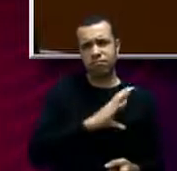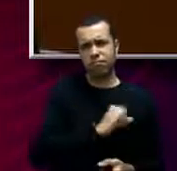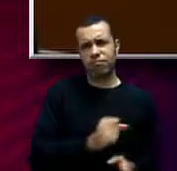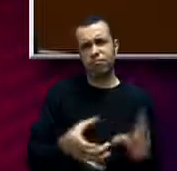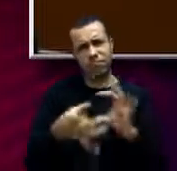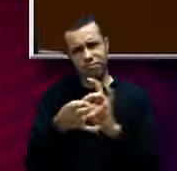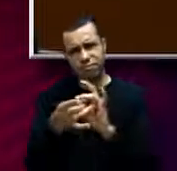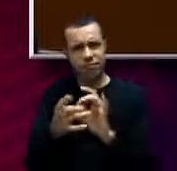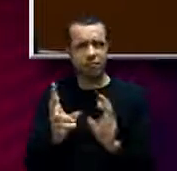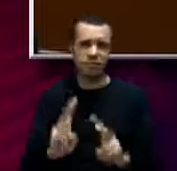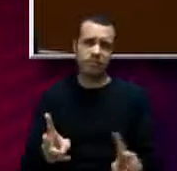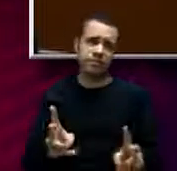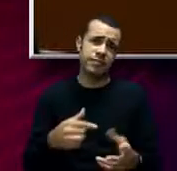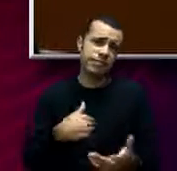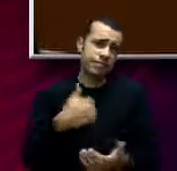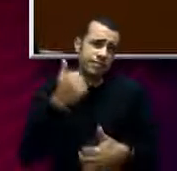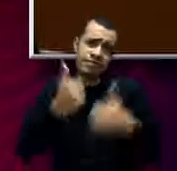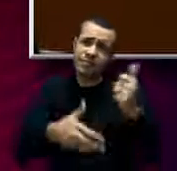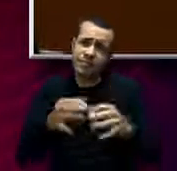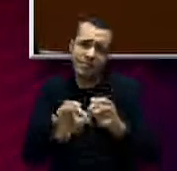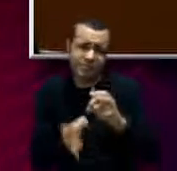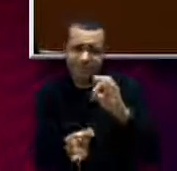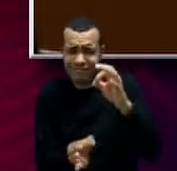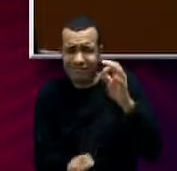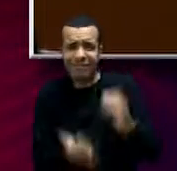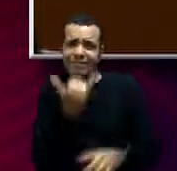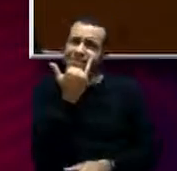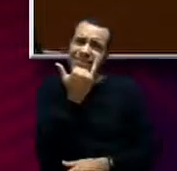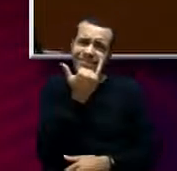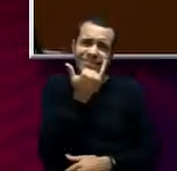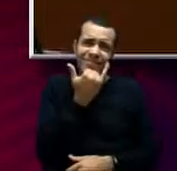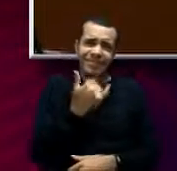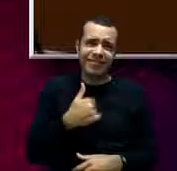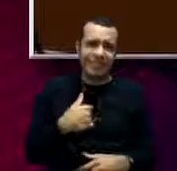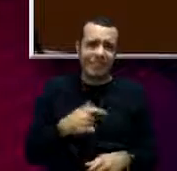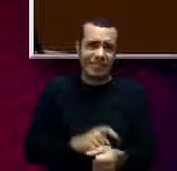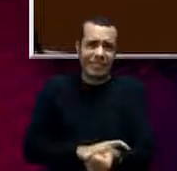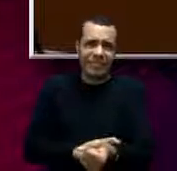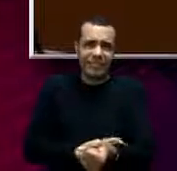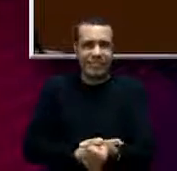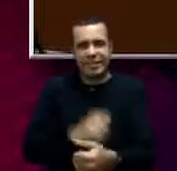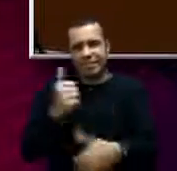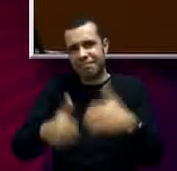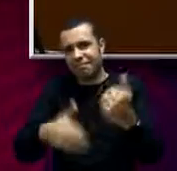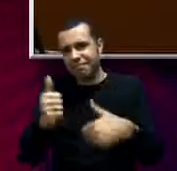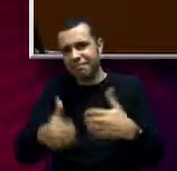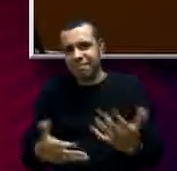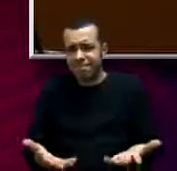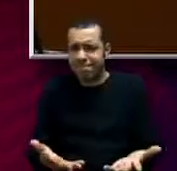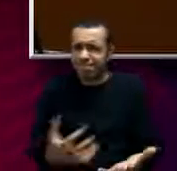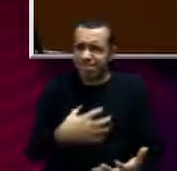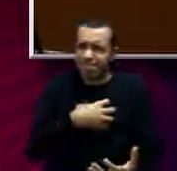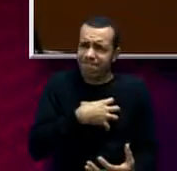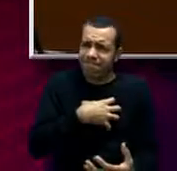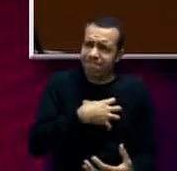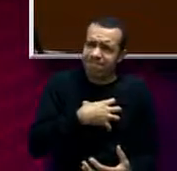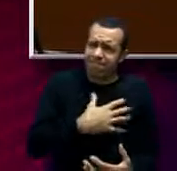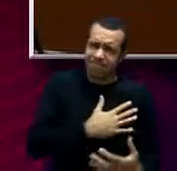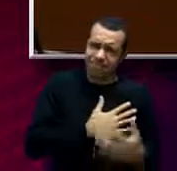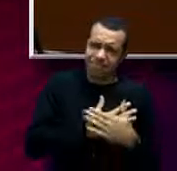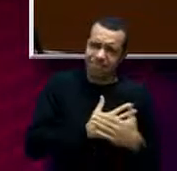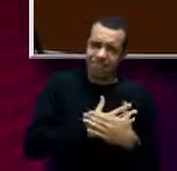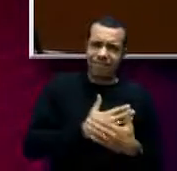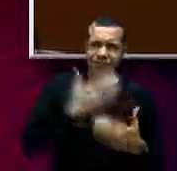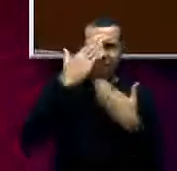desculpa pelas poucas palavras, é que eu estou bem nervoso. E obrigado de coração mesmo a todos que vieram.